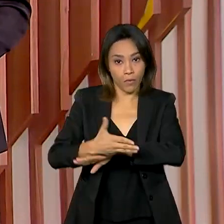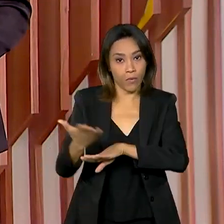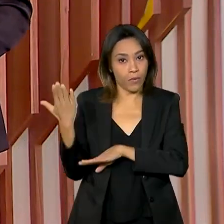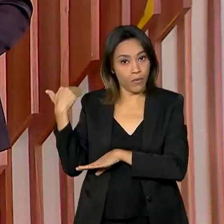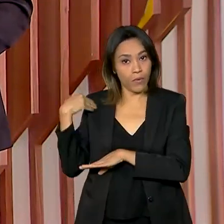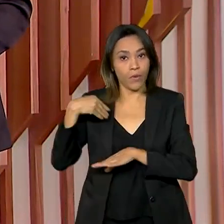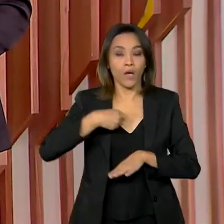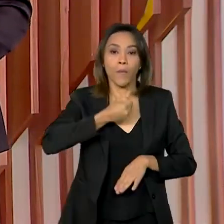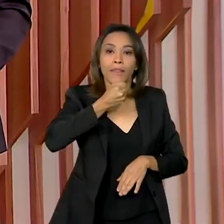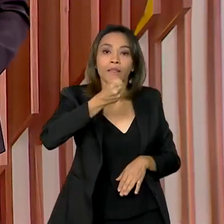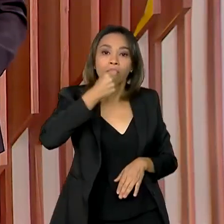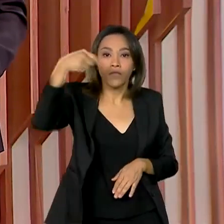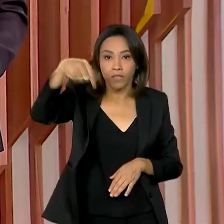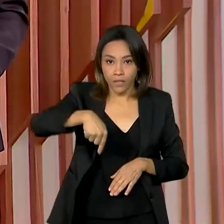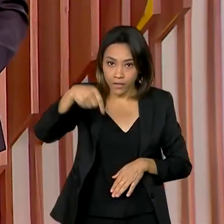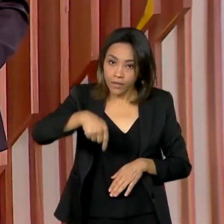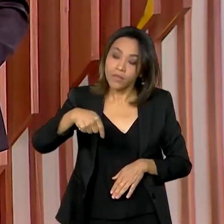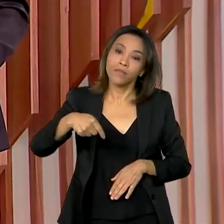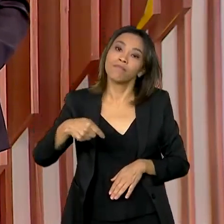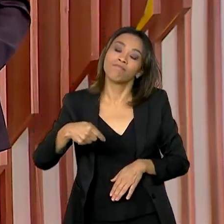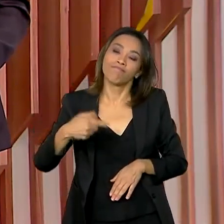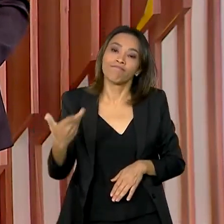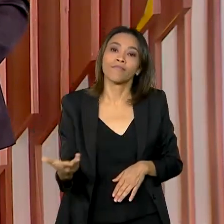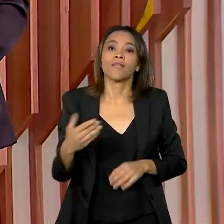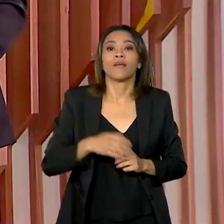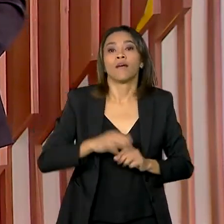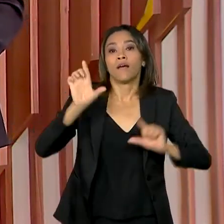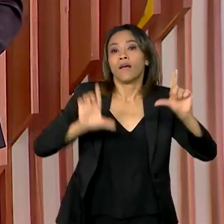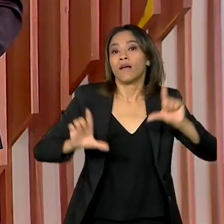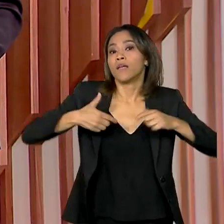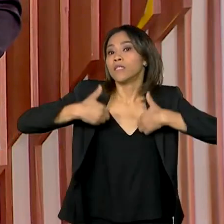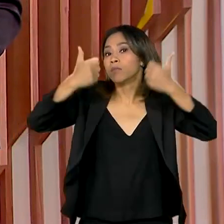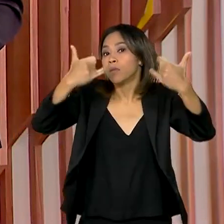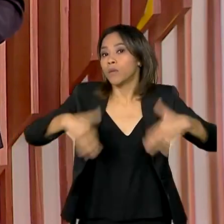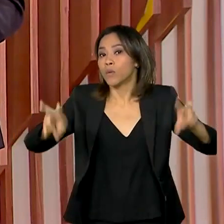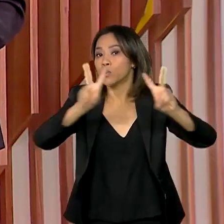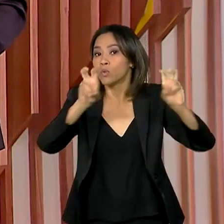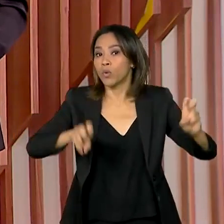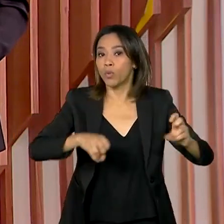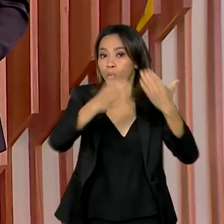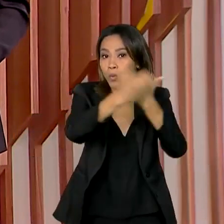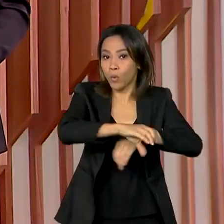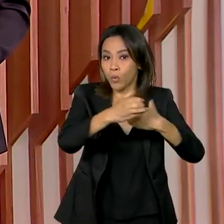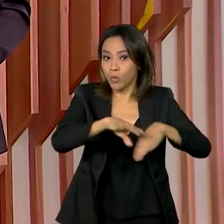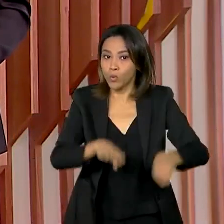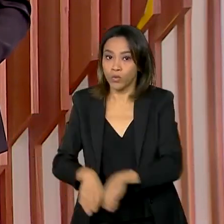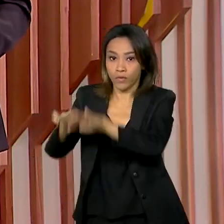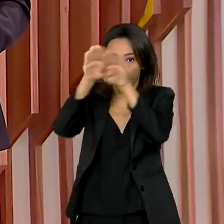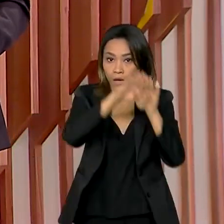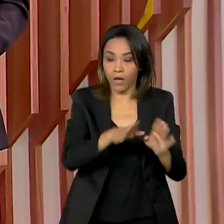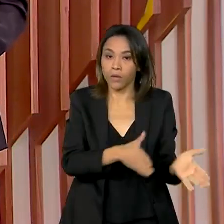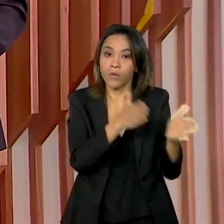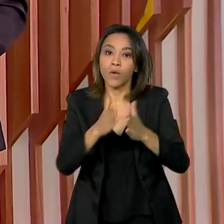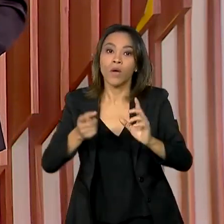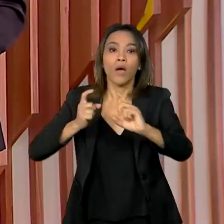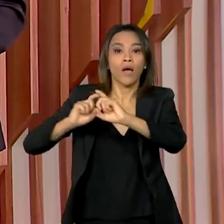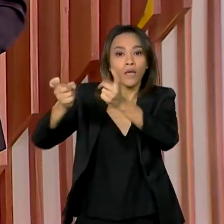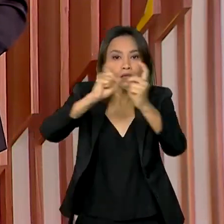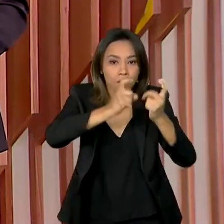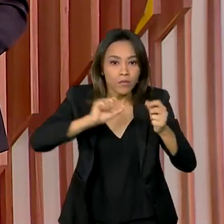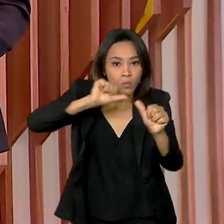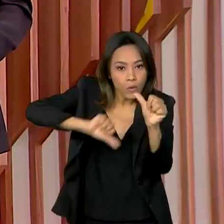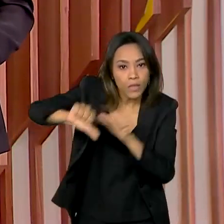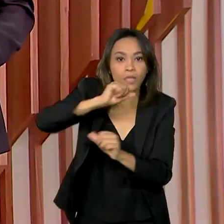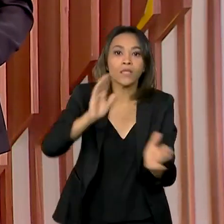Dia Ministra, aqui no Canal Gov. Ela falou sobre o concurso nacional unificado, a reforma administrativa e o reajuste salarial